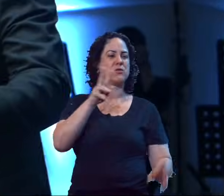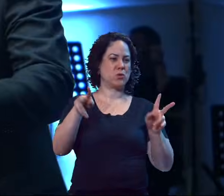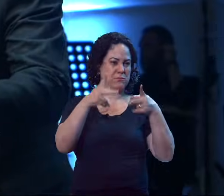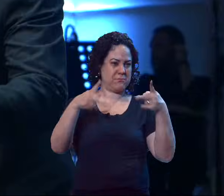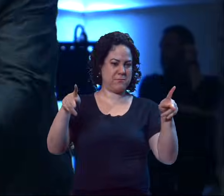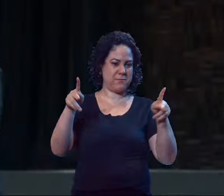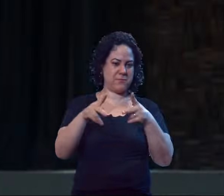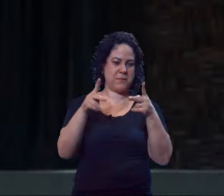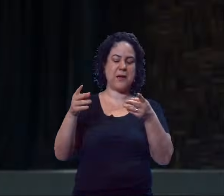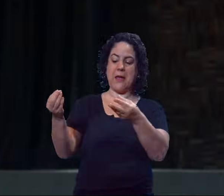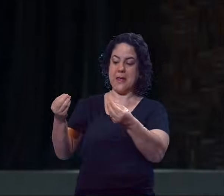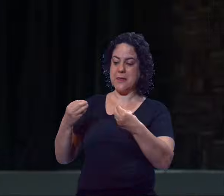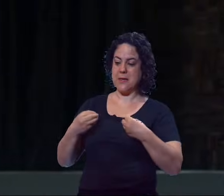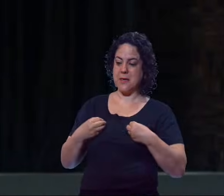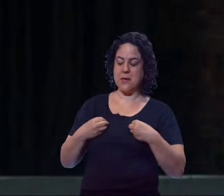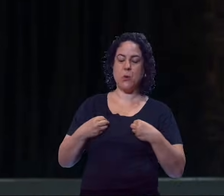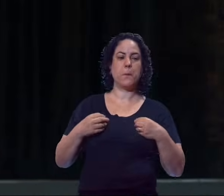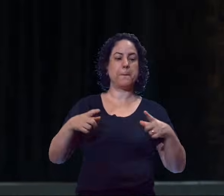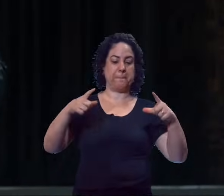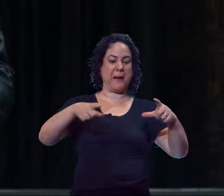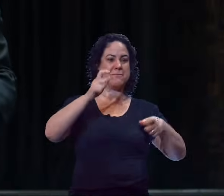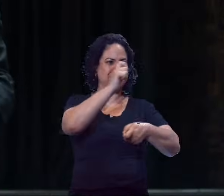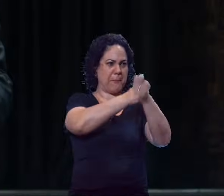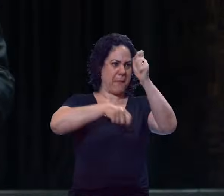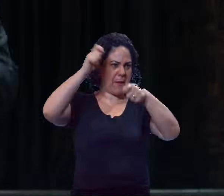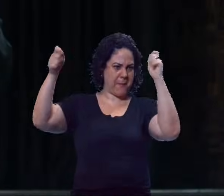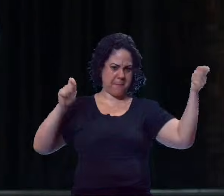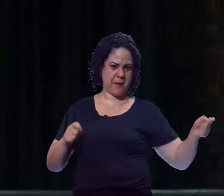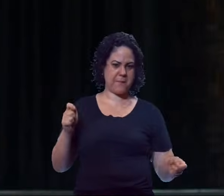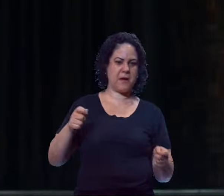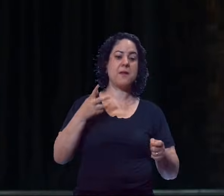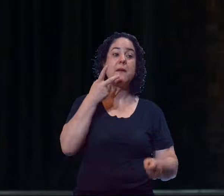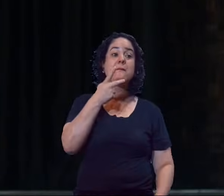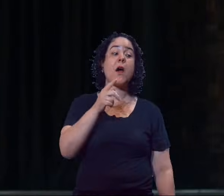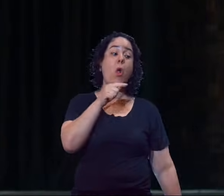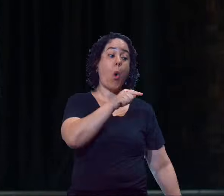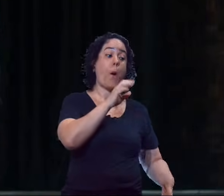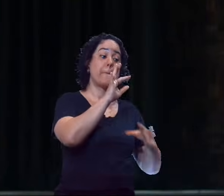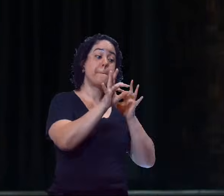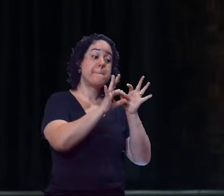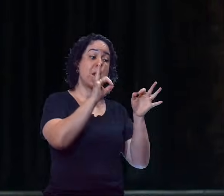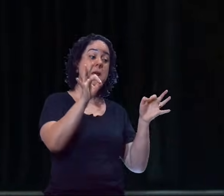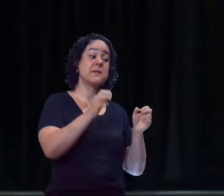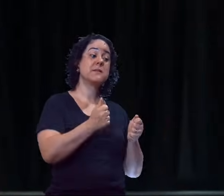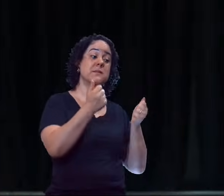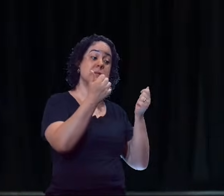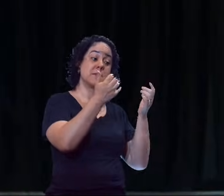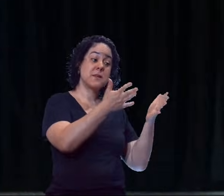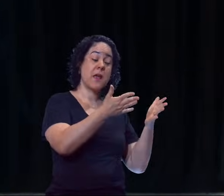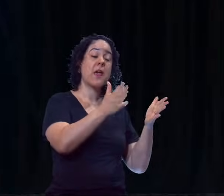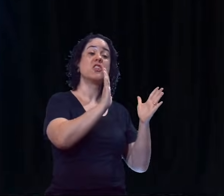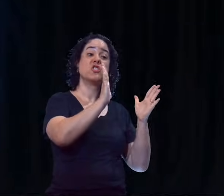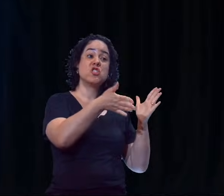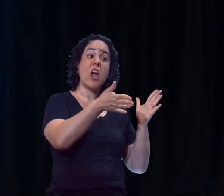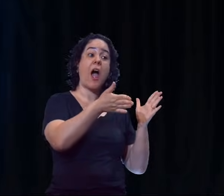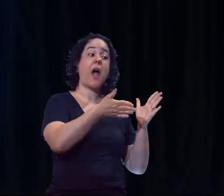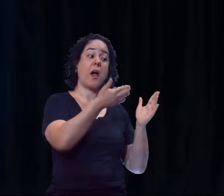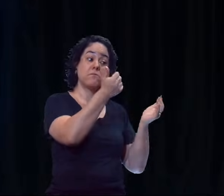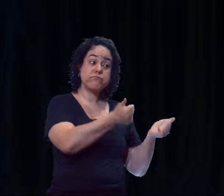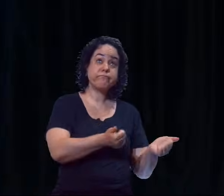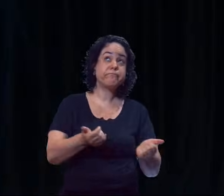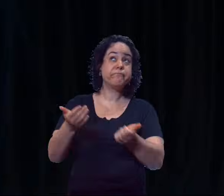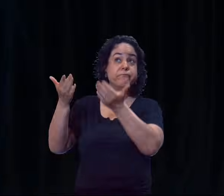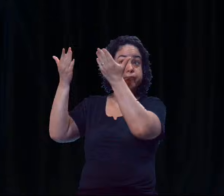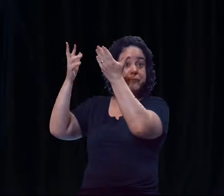ele uns pratos de bateria e falou assim: filho, isso aqui é um presente, mas isso aqui é consagrado ao